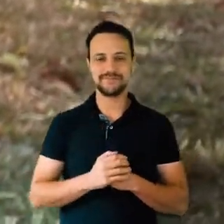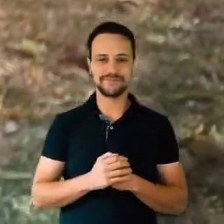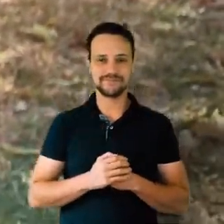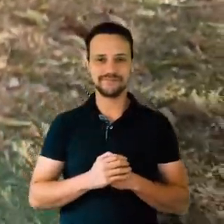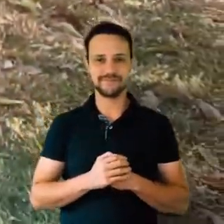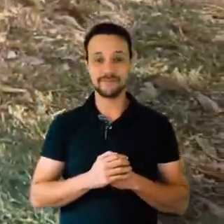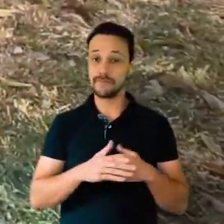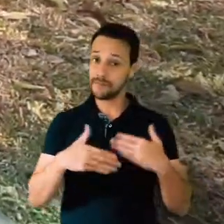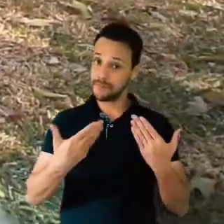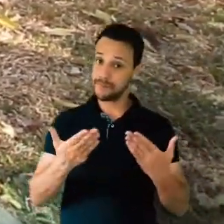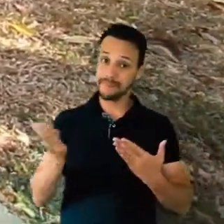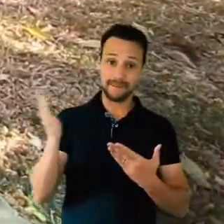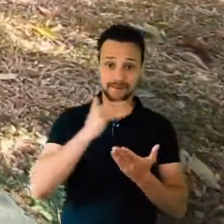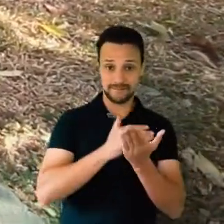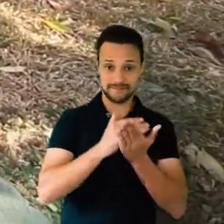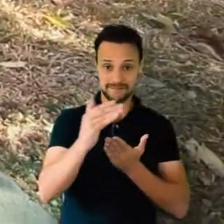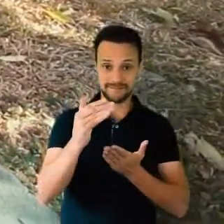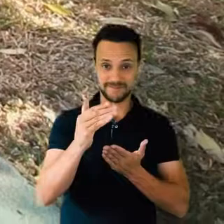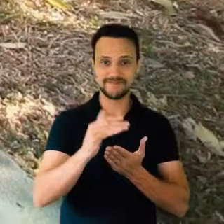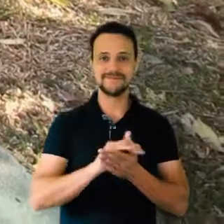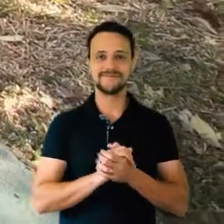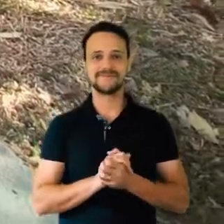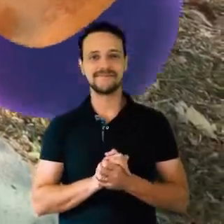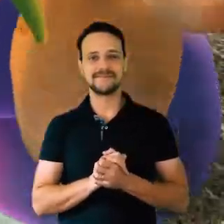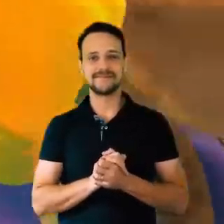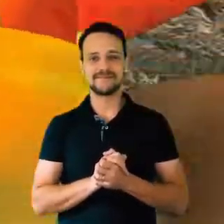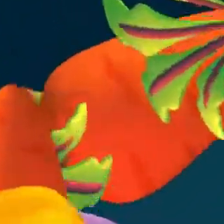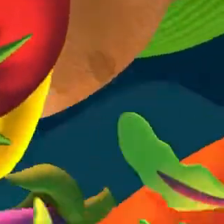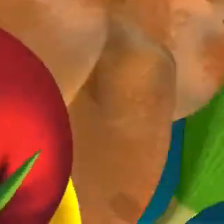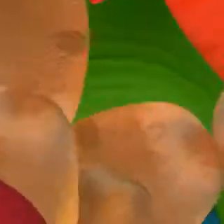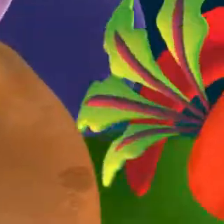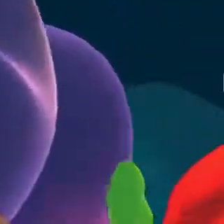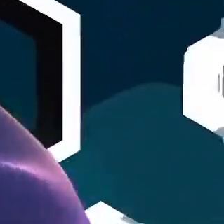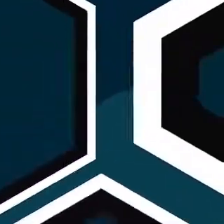pouquinho. Então, roda a vinheta, produção!